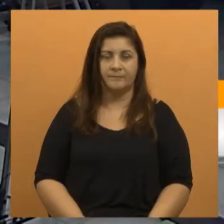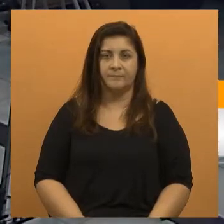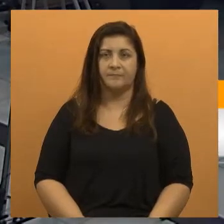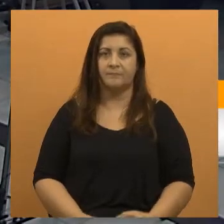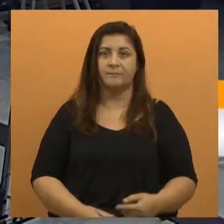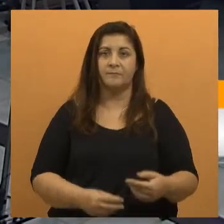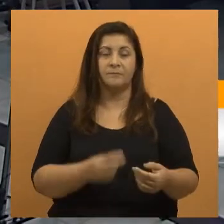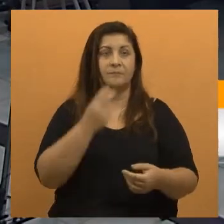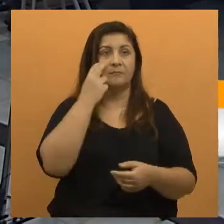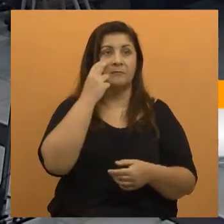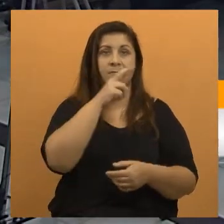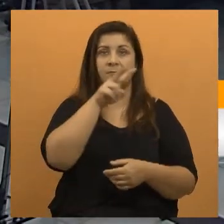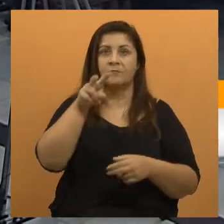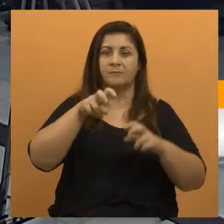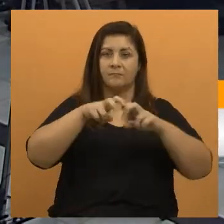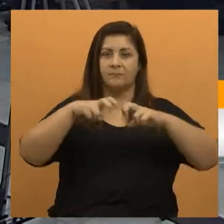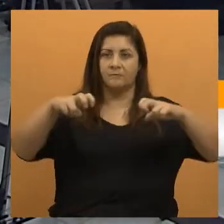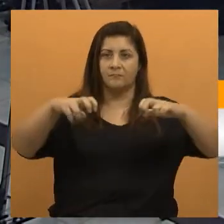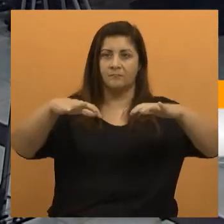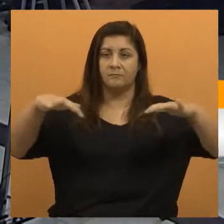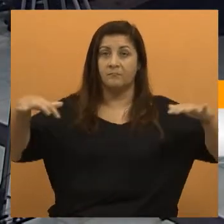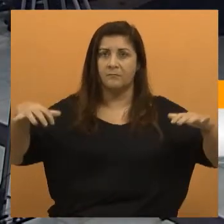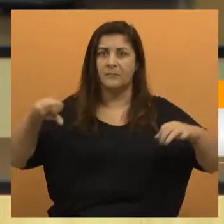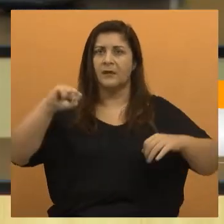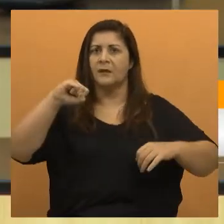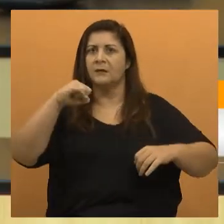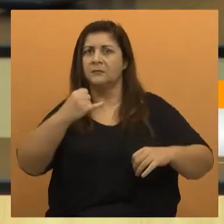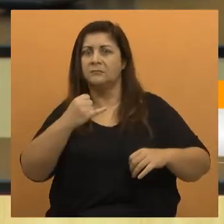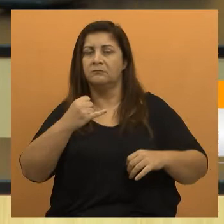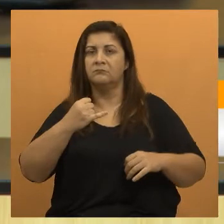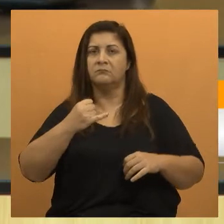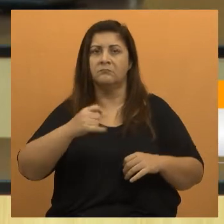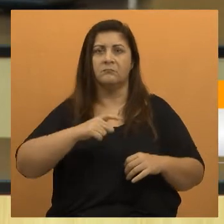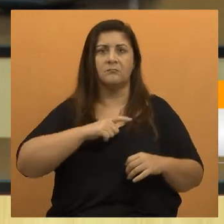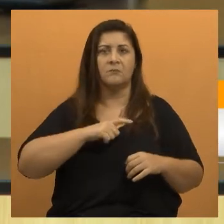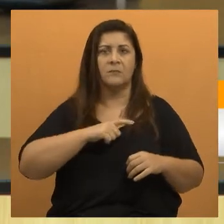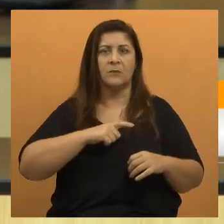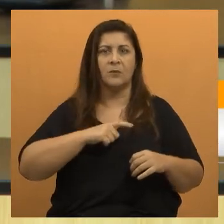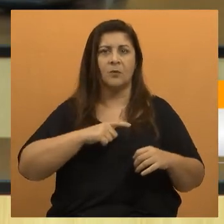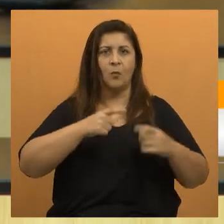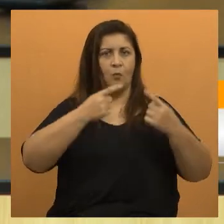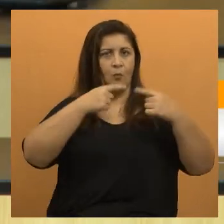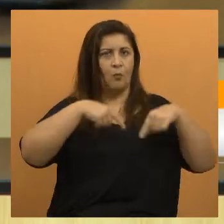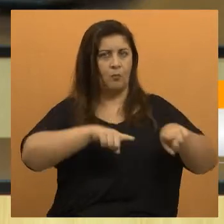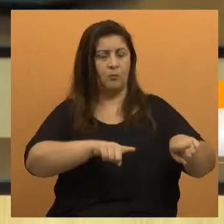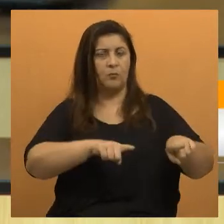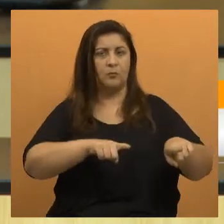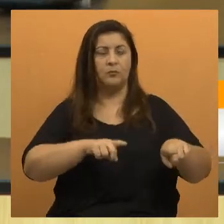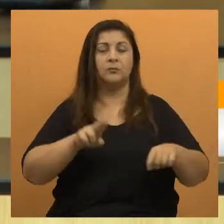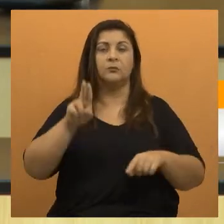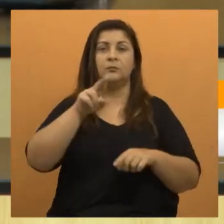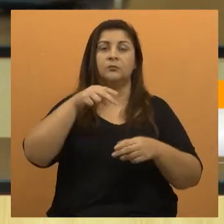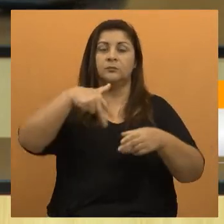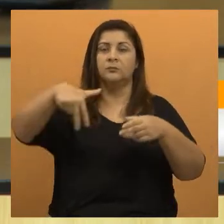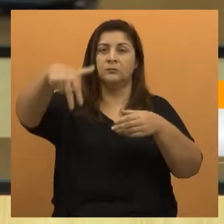Consulto o plenário se há alguma objeção de passarmos o uso da tribuna livre a partir desse